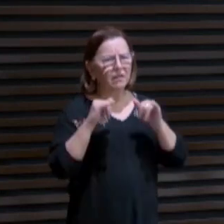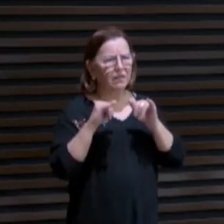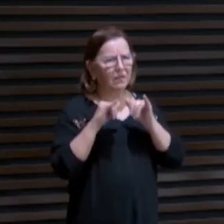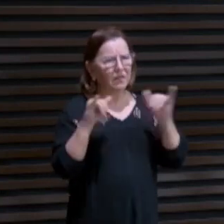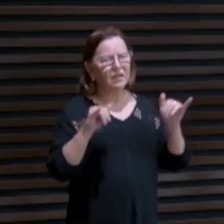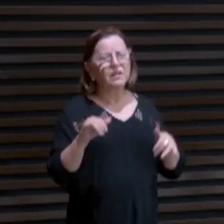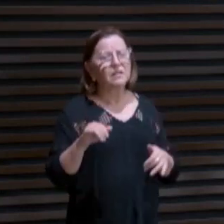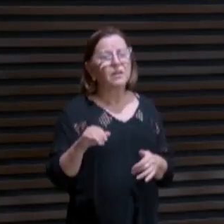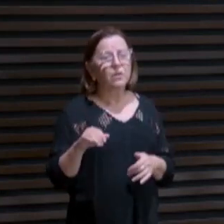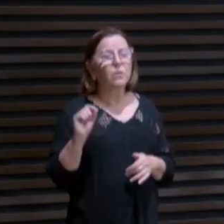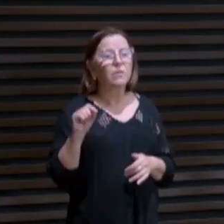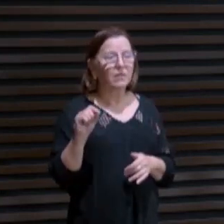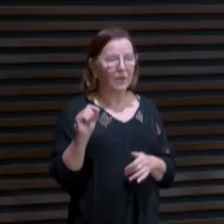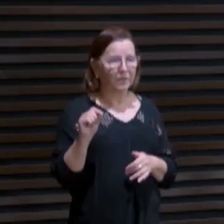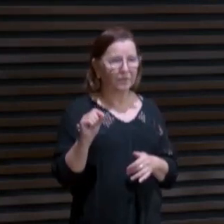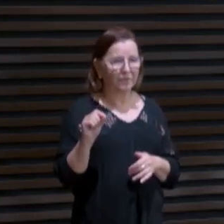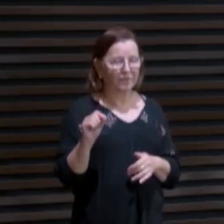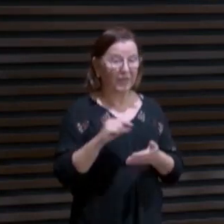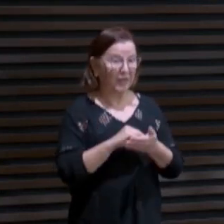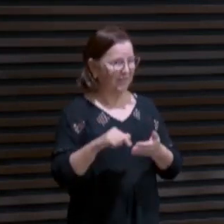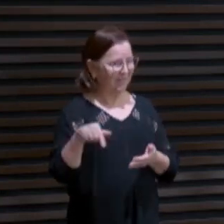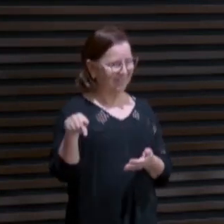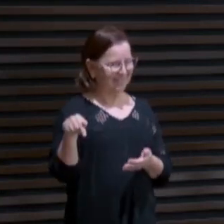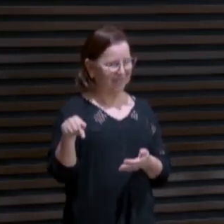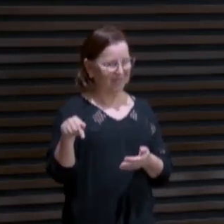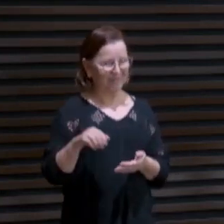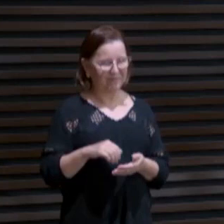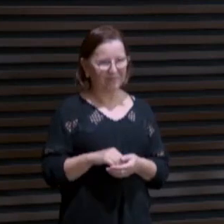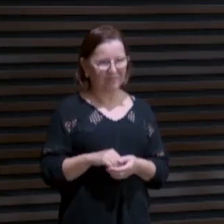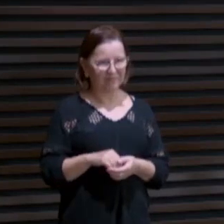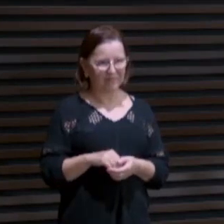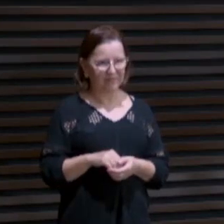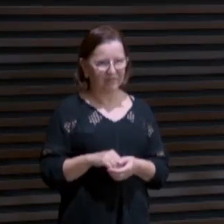Verso 7. Vamos dar uma olhada no verso 7.